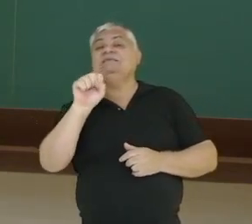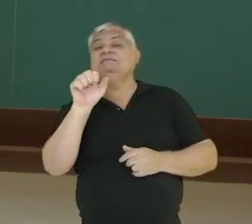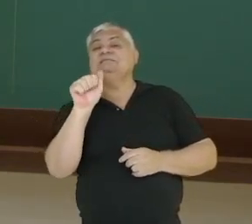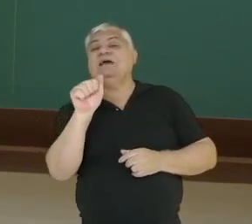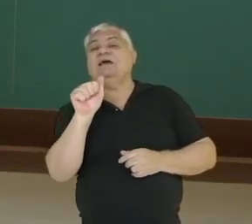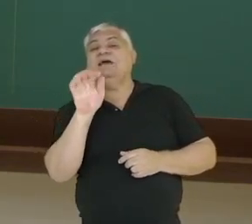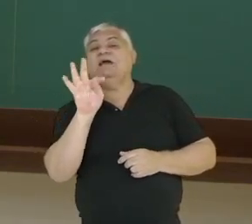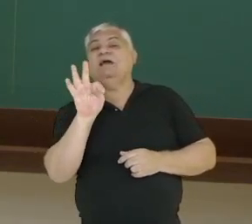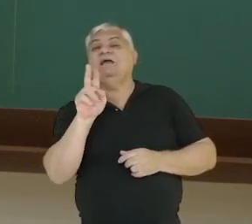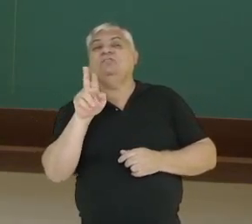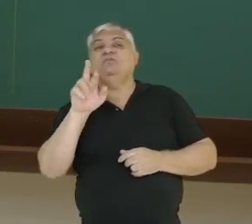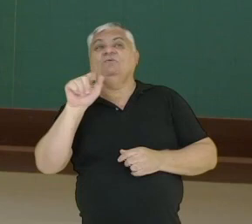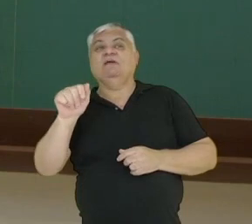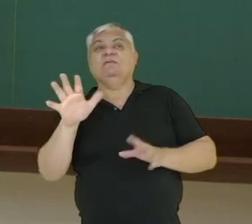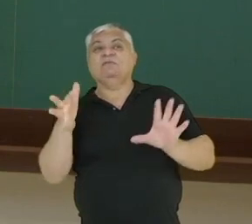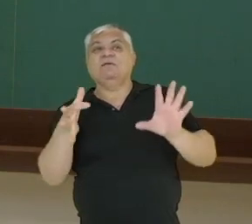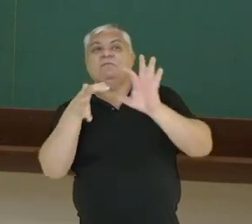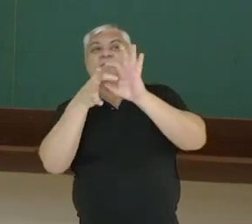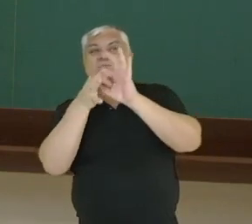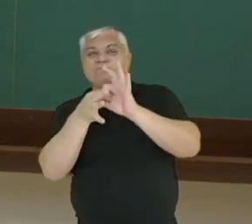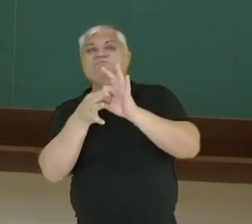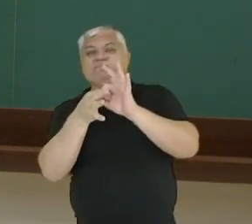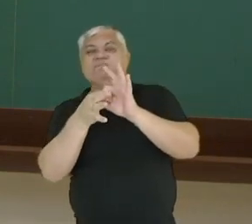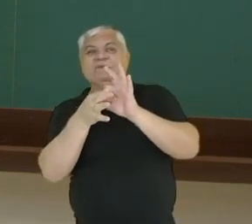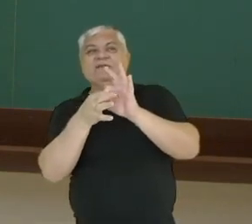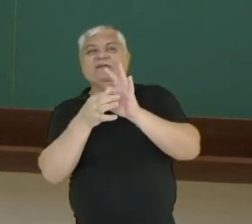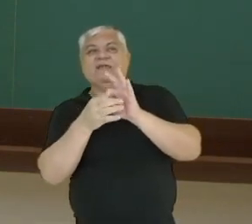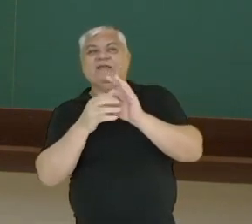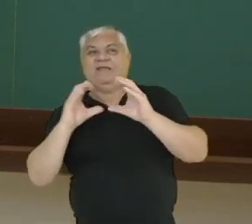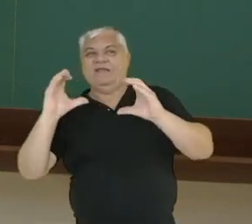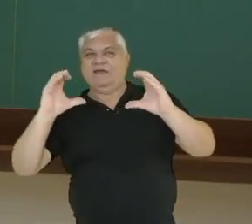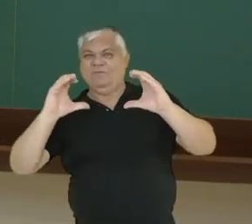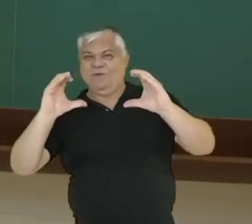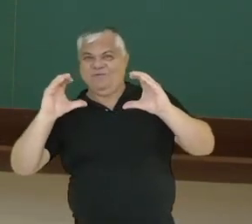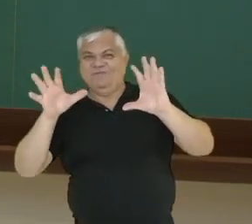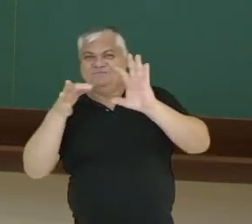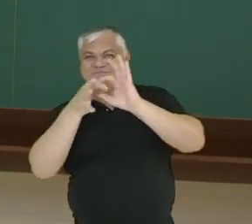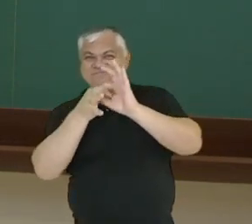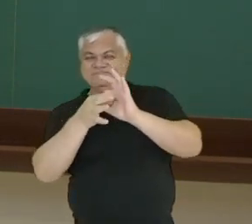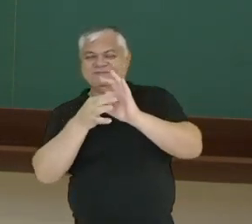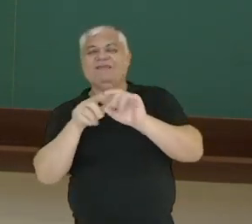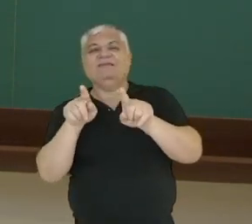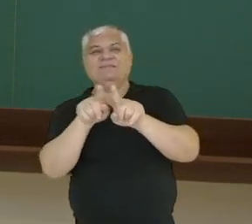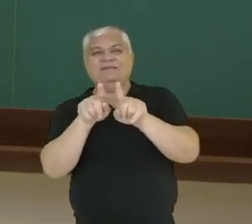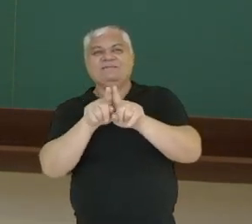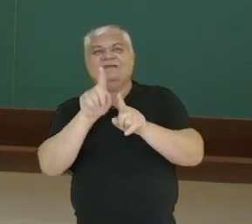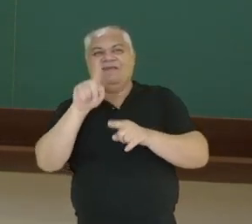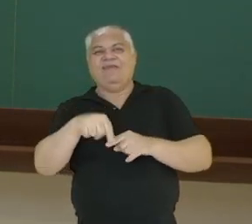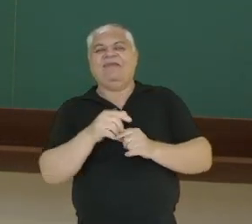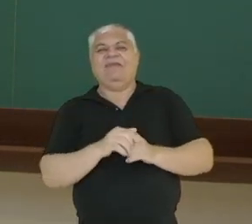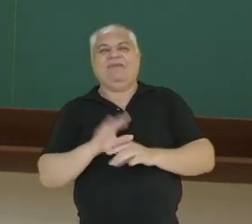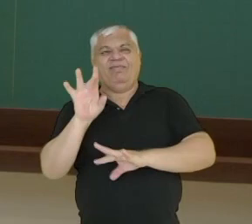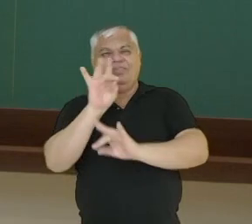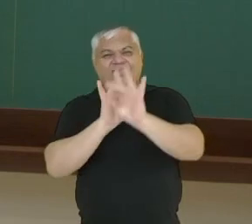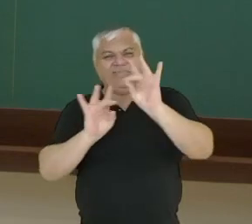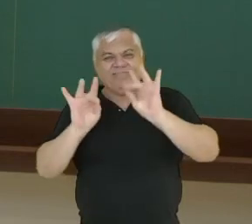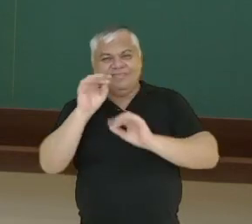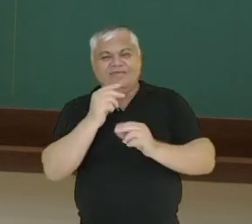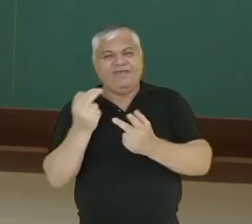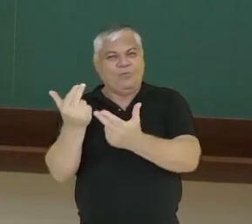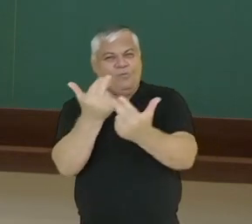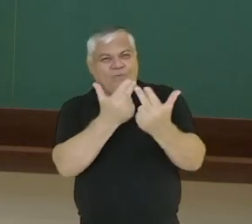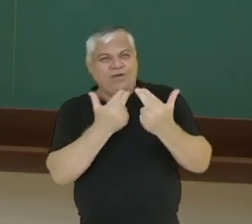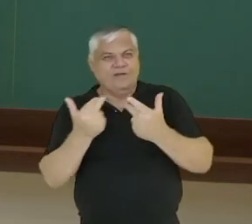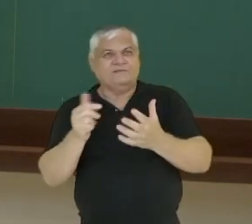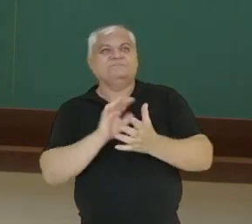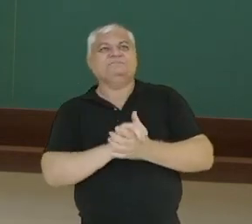insaturada, porque nós temos dupla ligação entre os carbonos e ela é também homogênea. Professor,